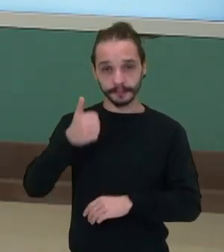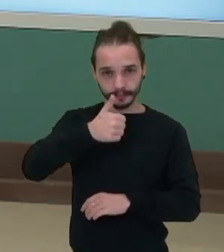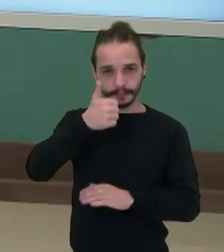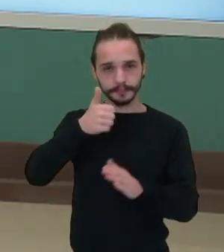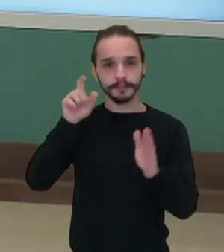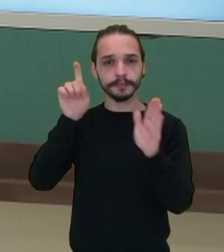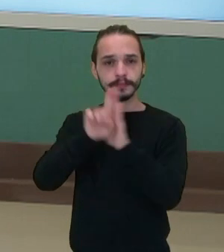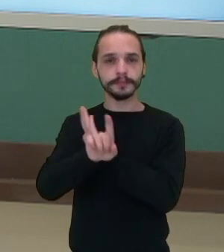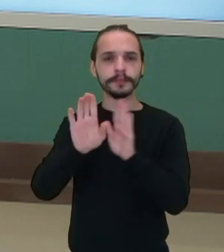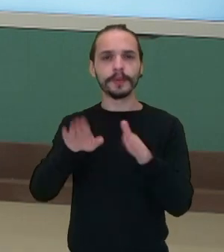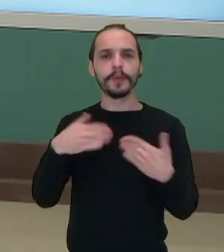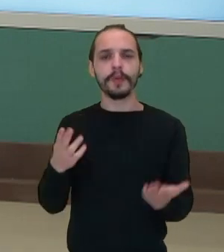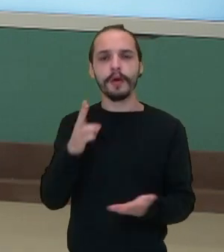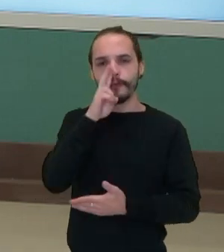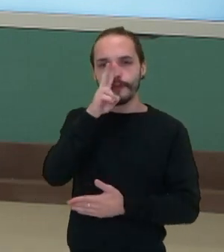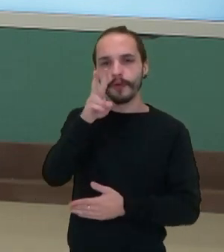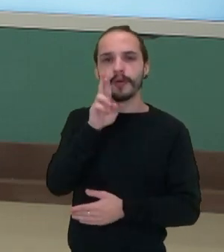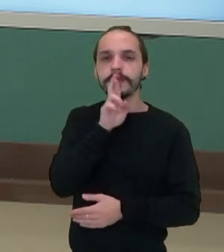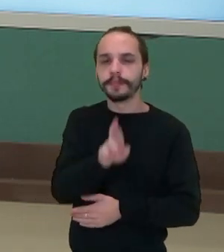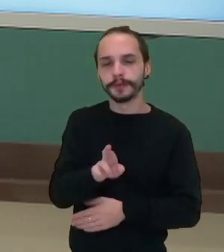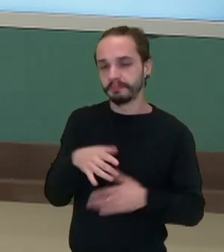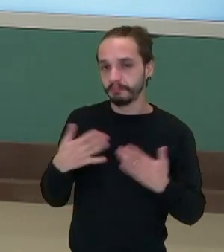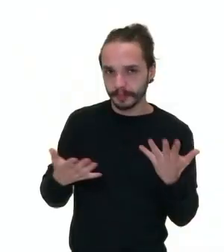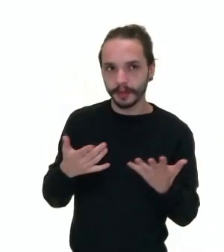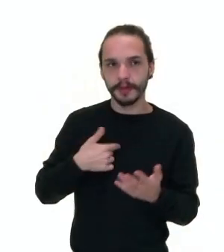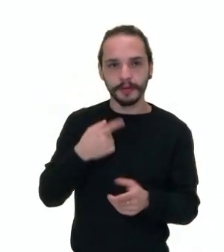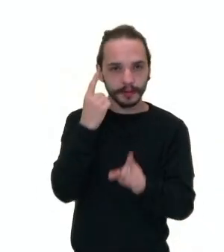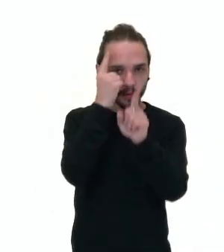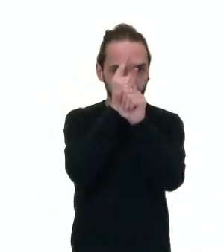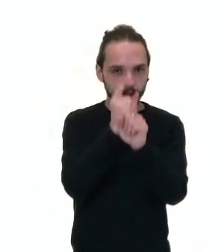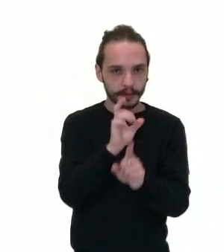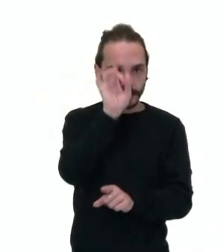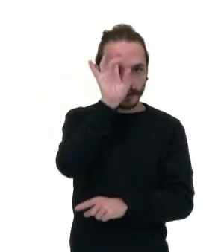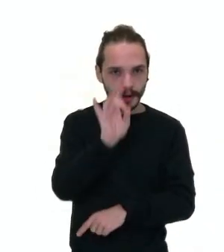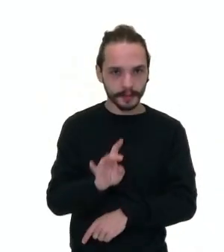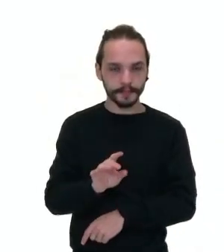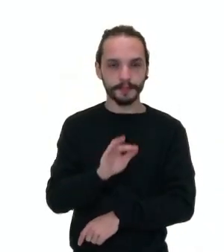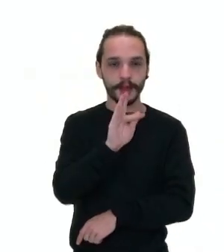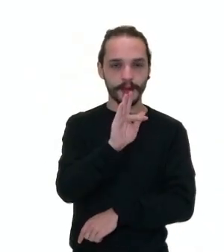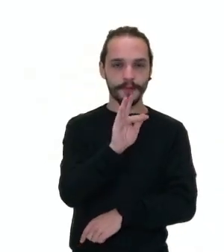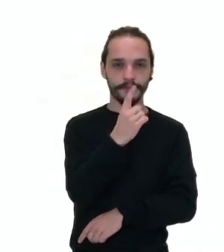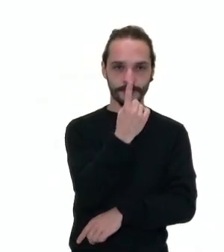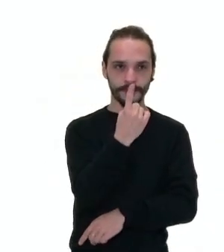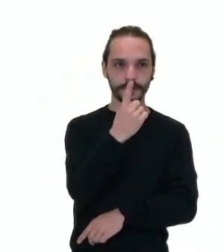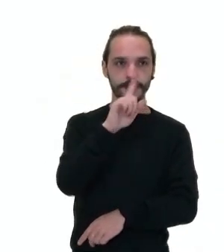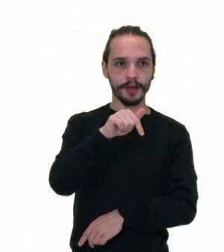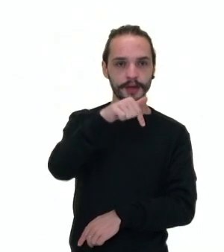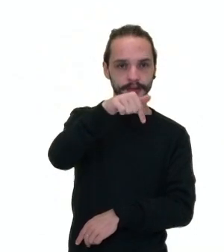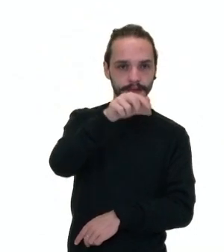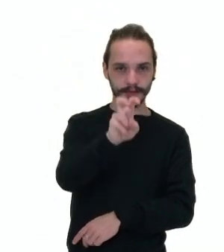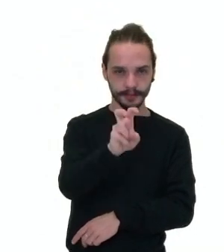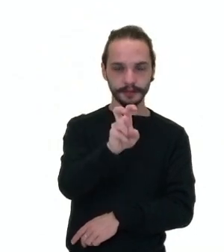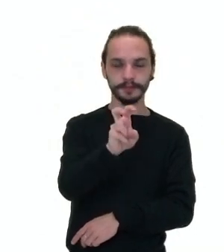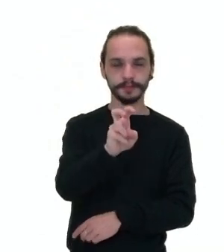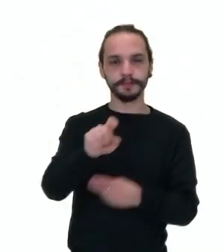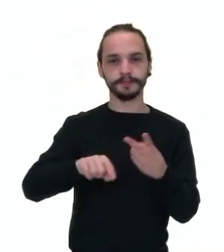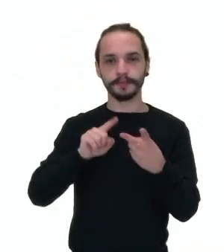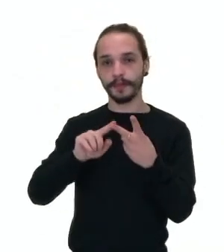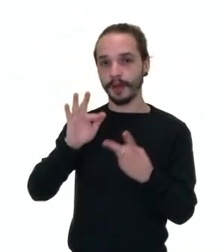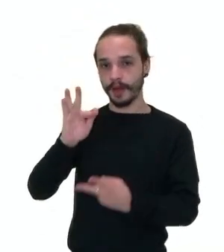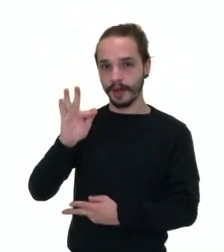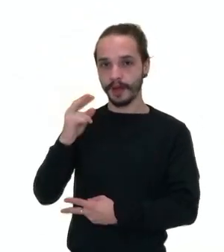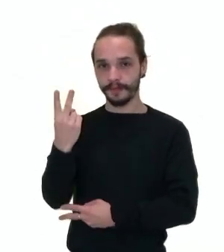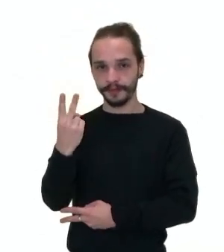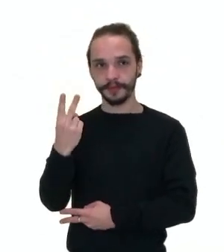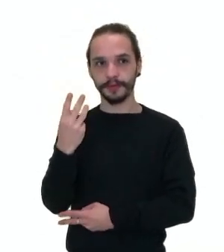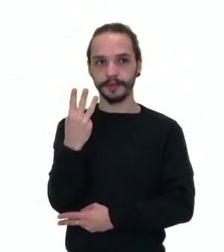força resultante sobre o veículo. Então eu vou identificar cada uma delas aqui, ó. Eu vou dizer que o F1 é o de 75 newtons, o F2